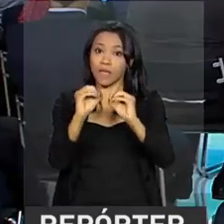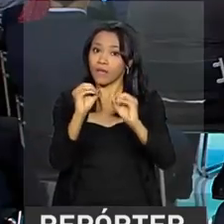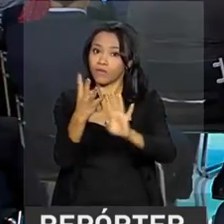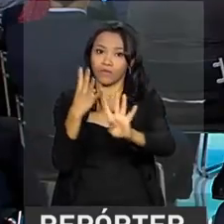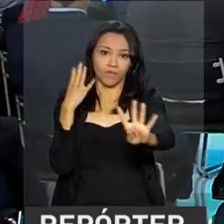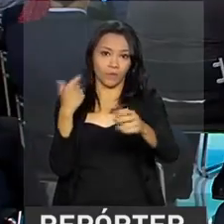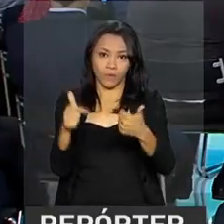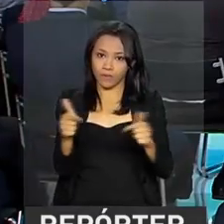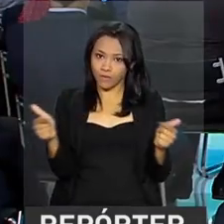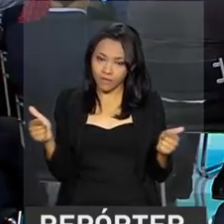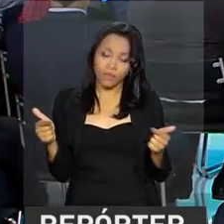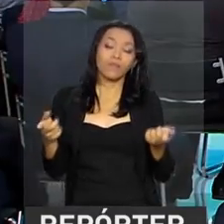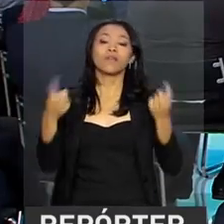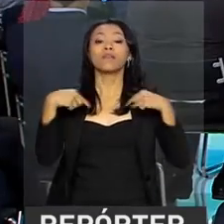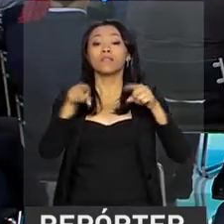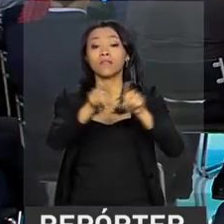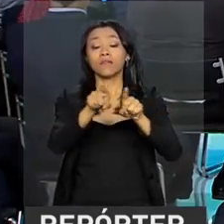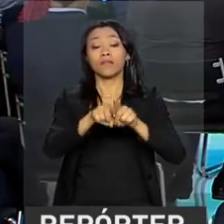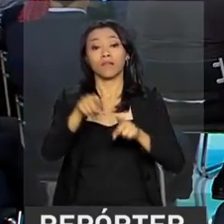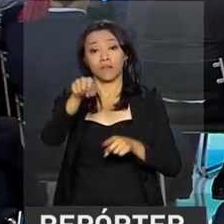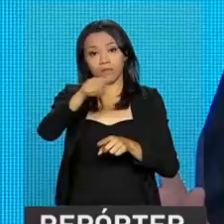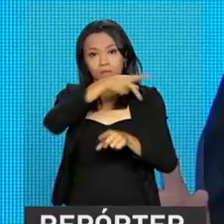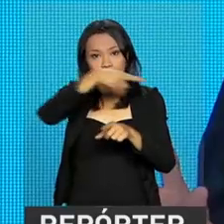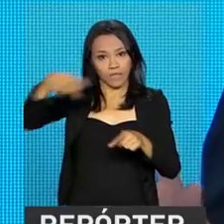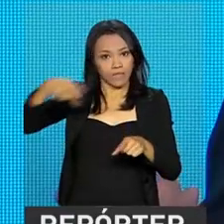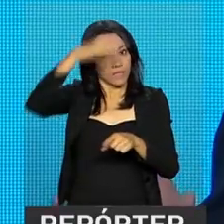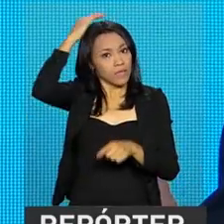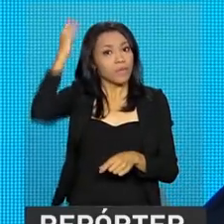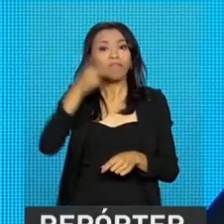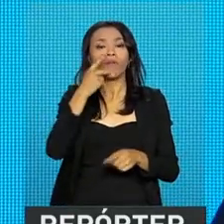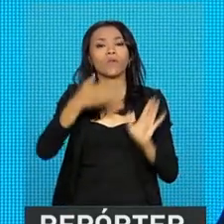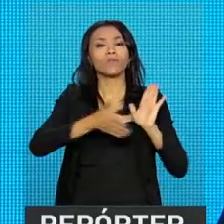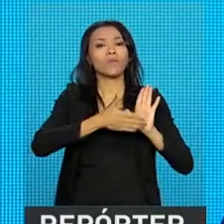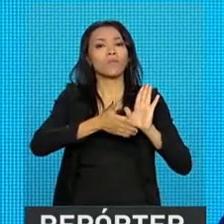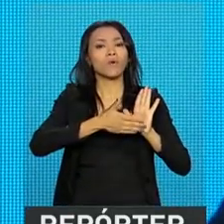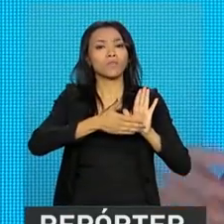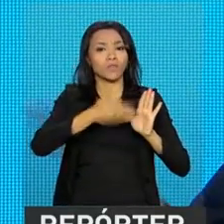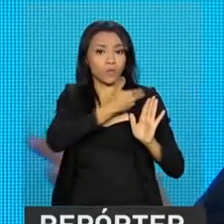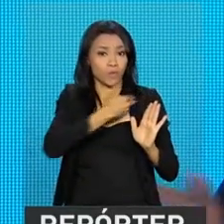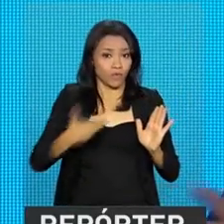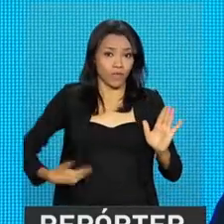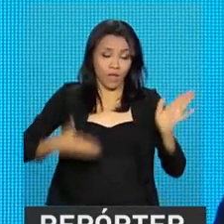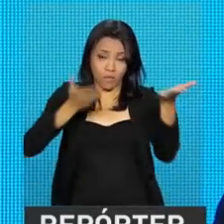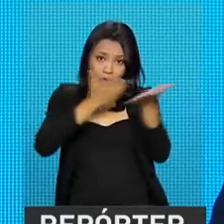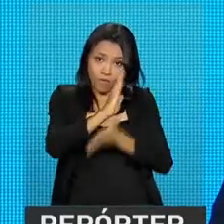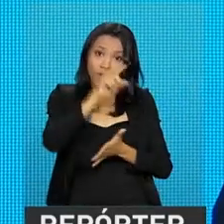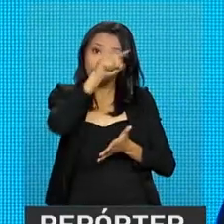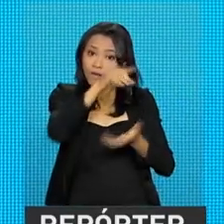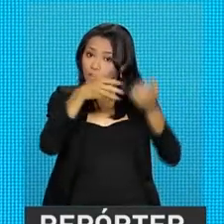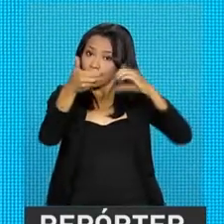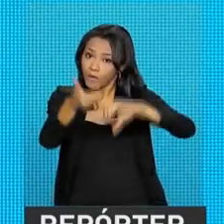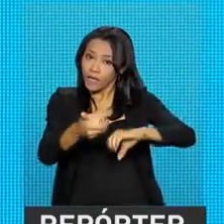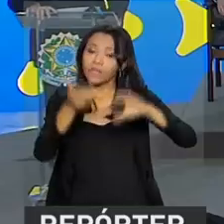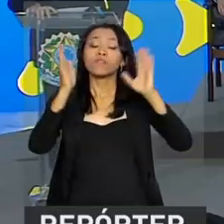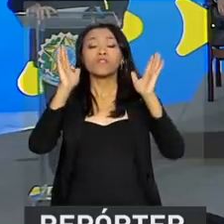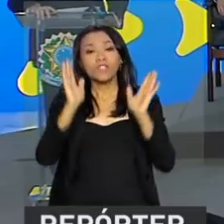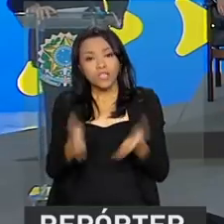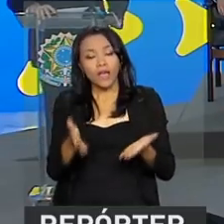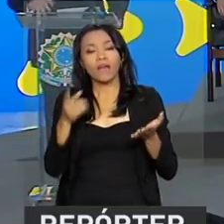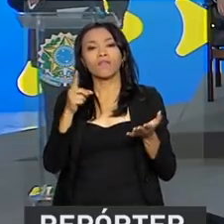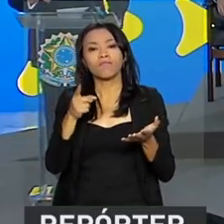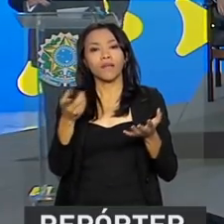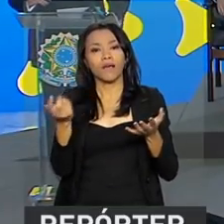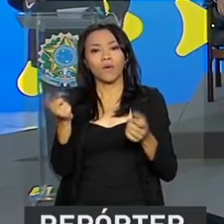michel temer também falou das propostas do governo aprovadas no congresso disse que foram importantes para a retomada do crescimento